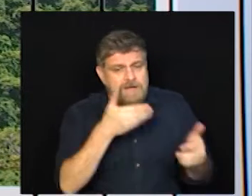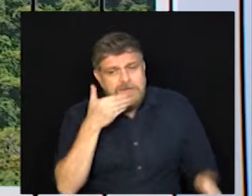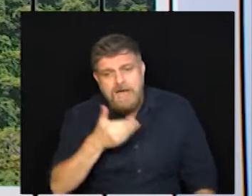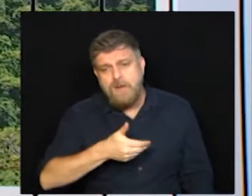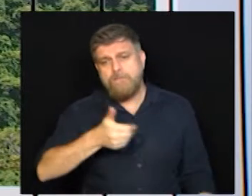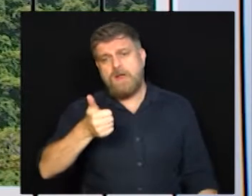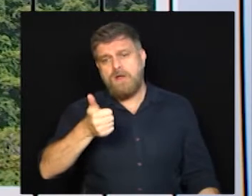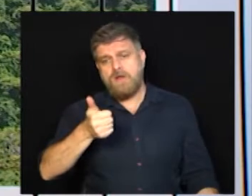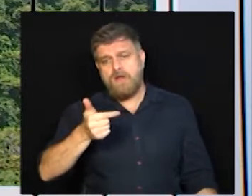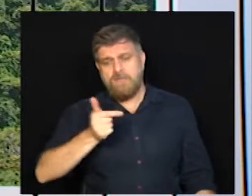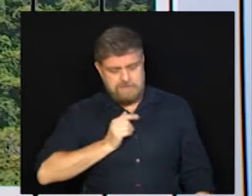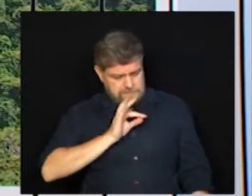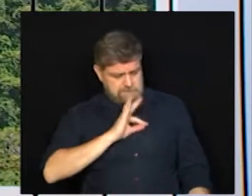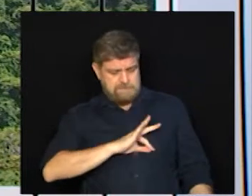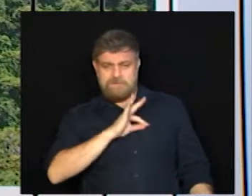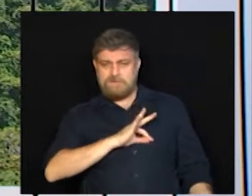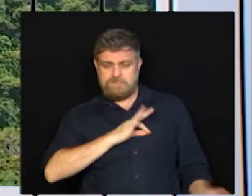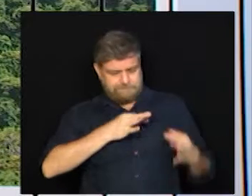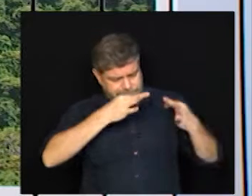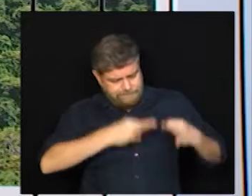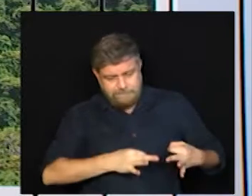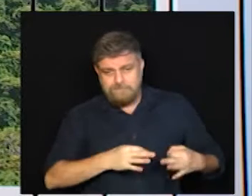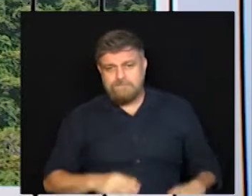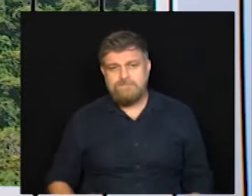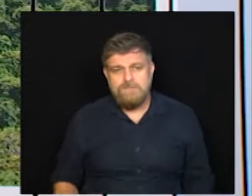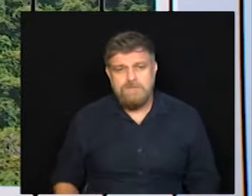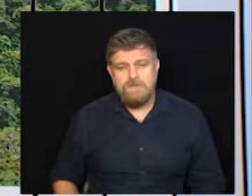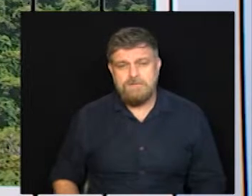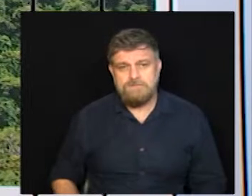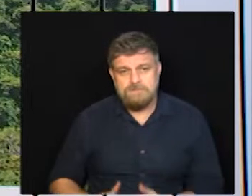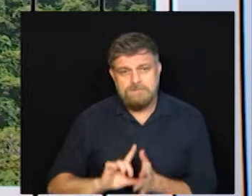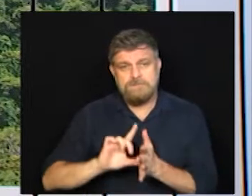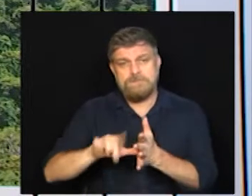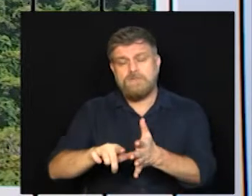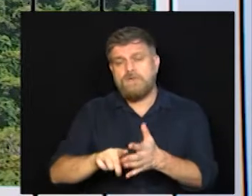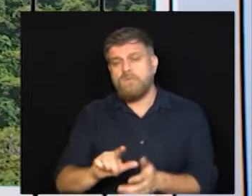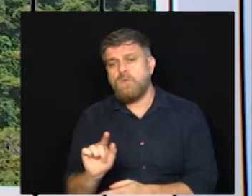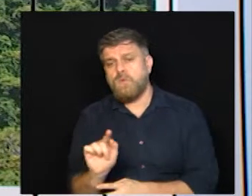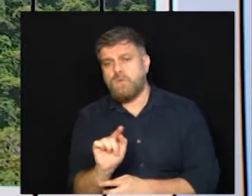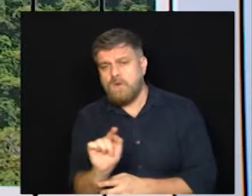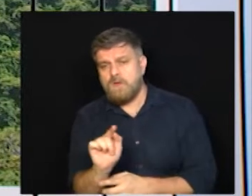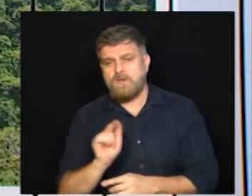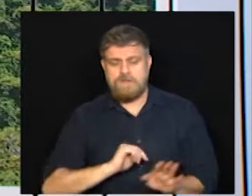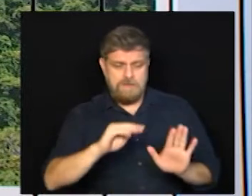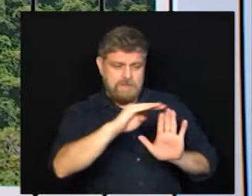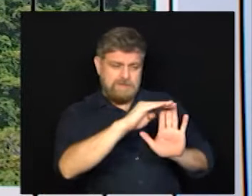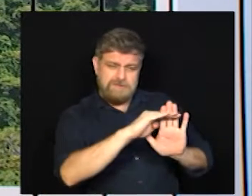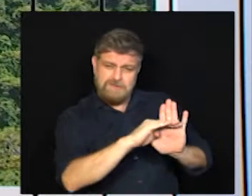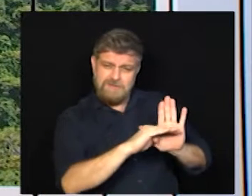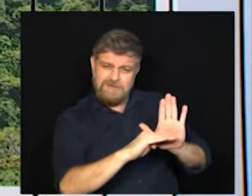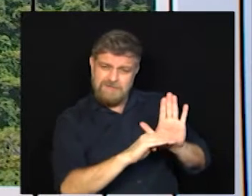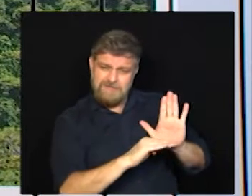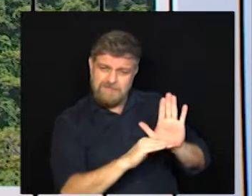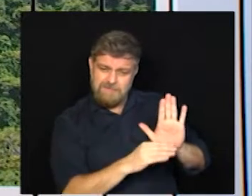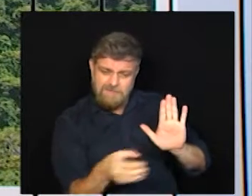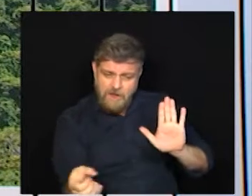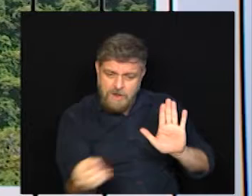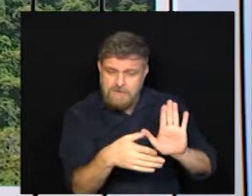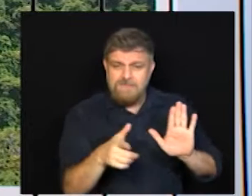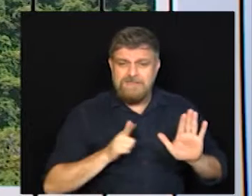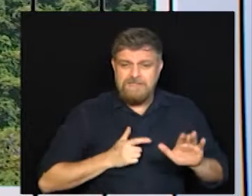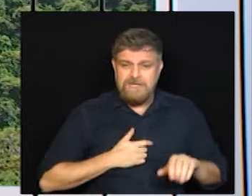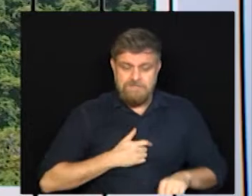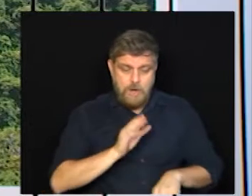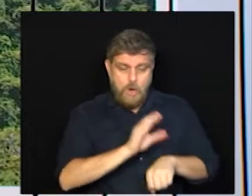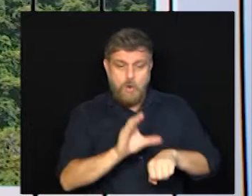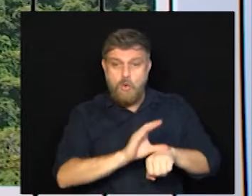para se manter. É apenas isso, né? E depois, esse programa foi atualizado com dar cursos profissionalizantes